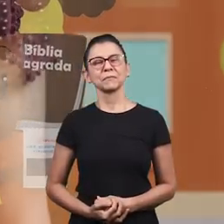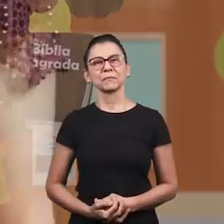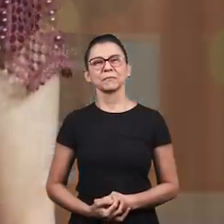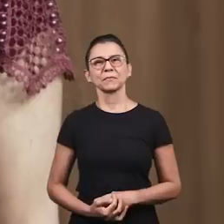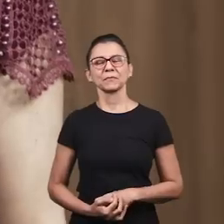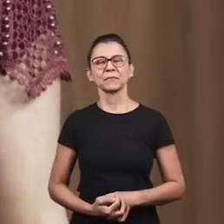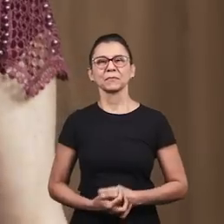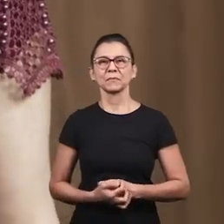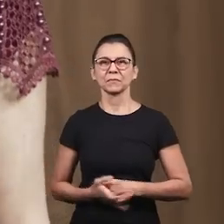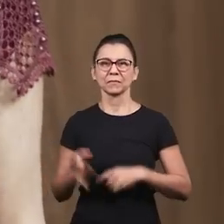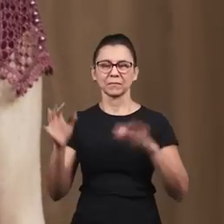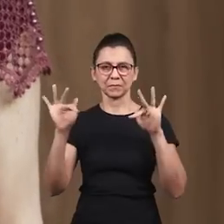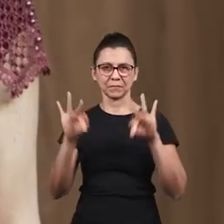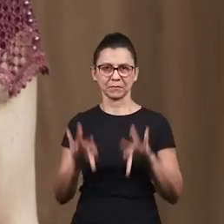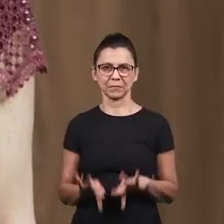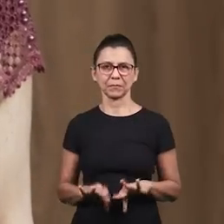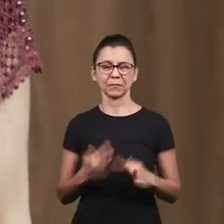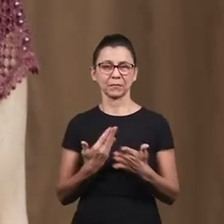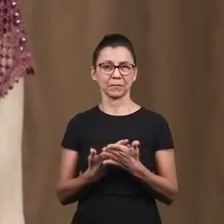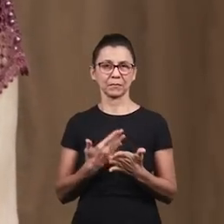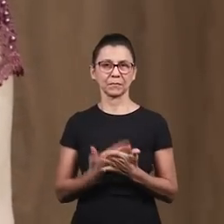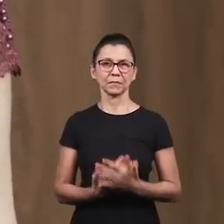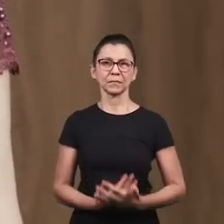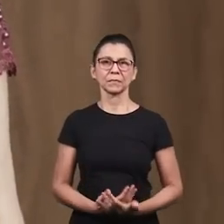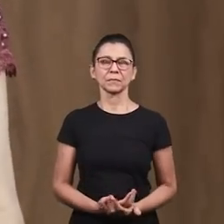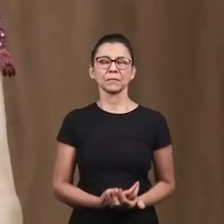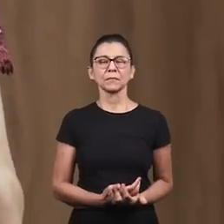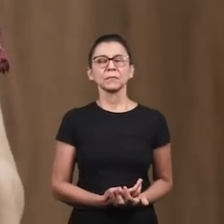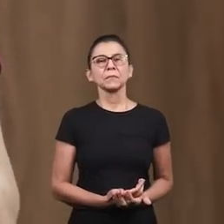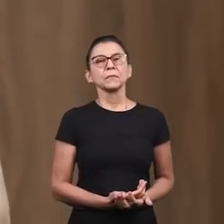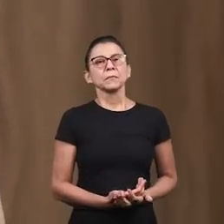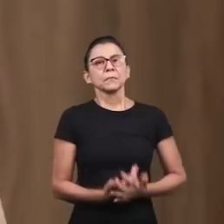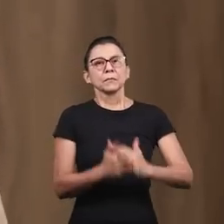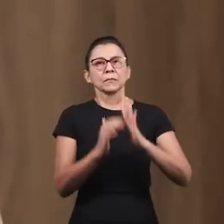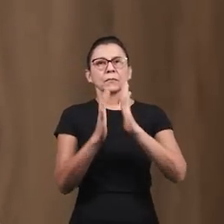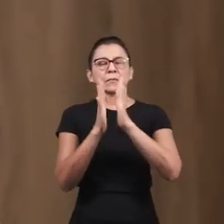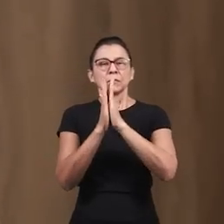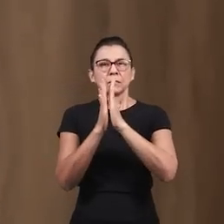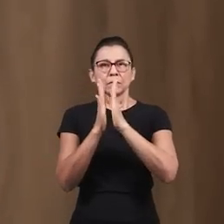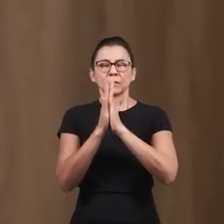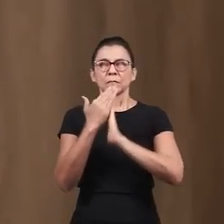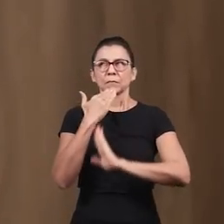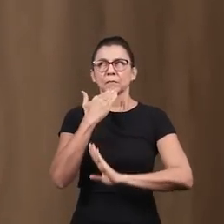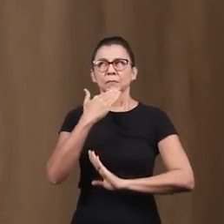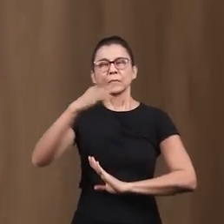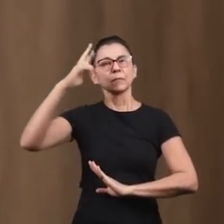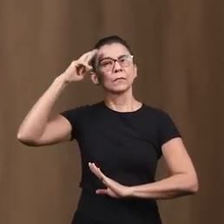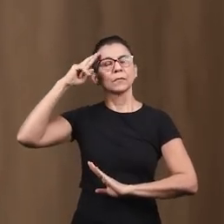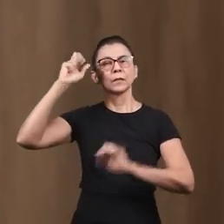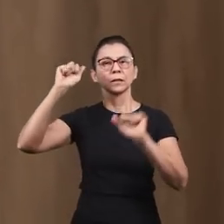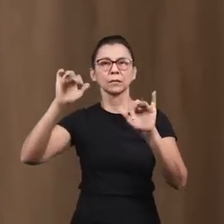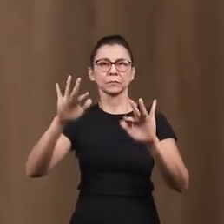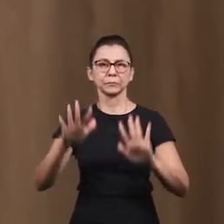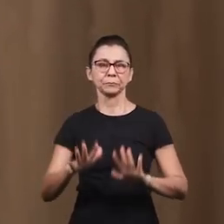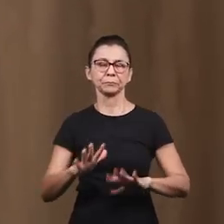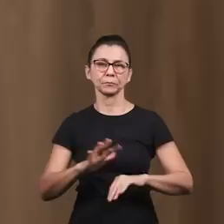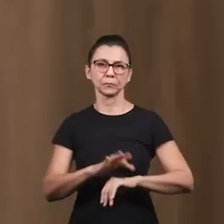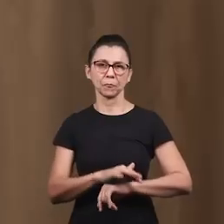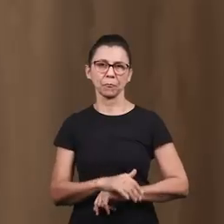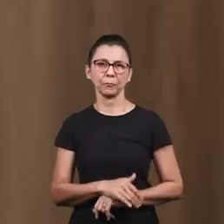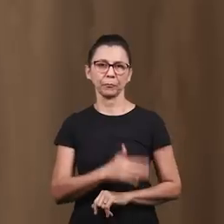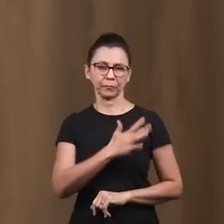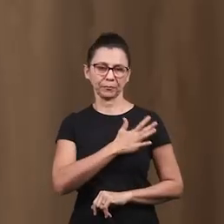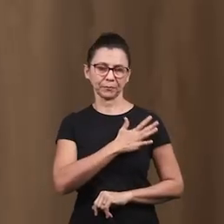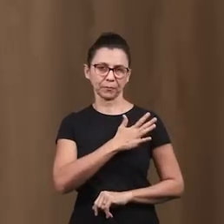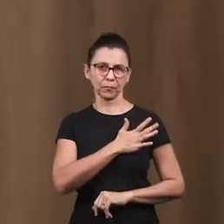Nós estamos chegando ao final da nossa aula e nós vamos orar ao Senhor. Nós vamos pedir ao Senhor uma